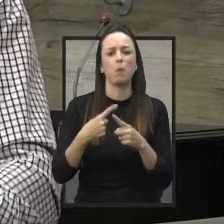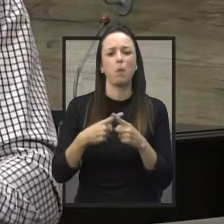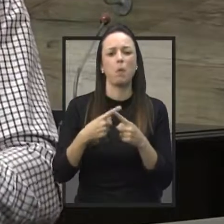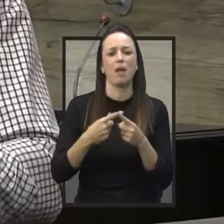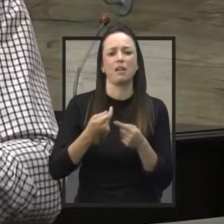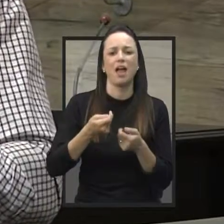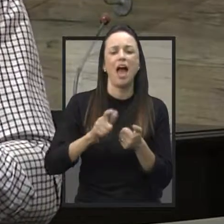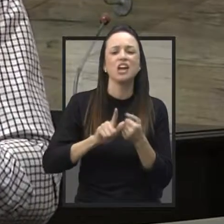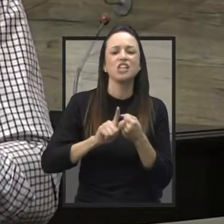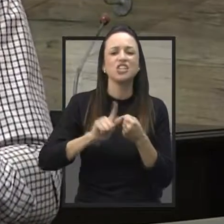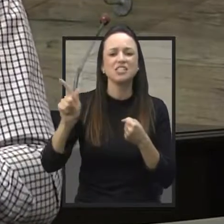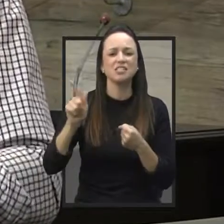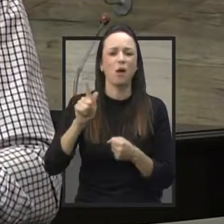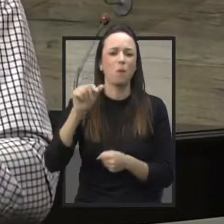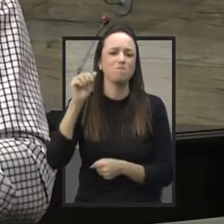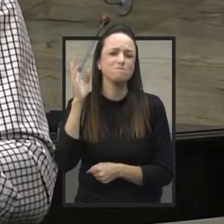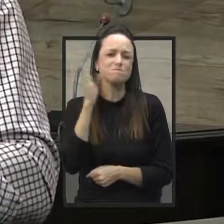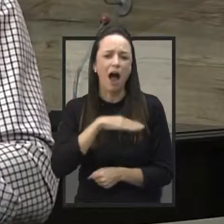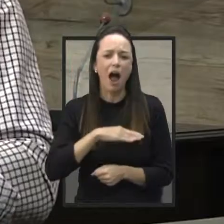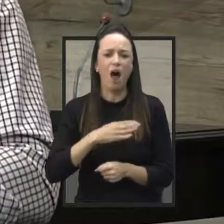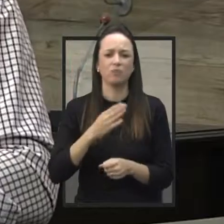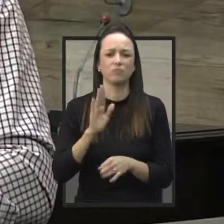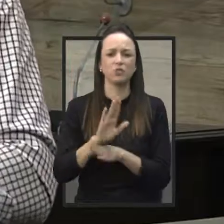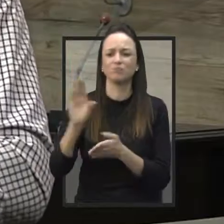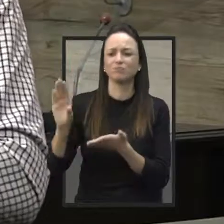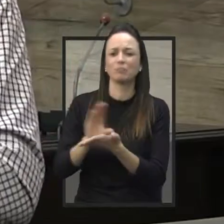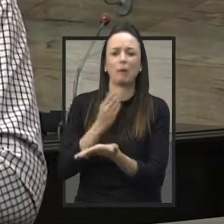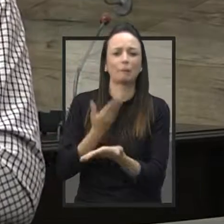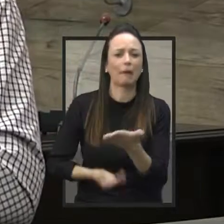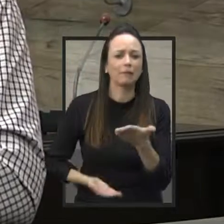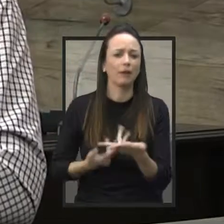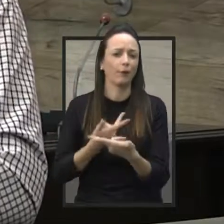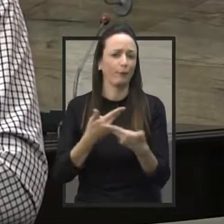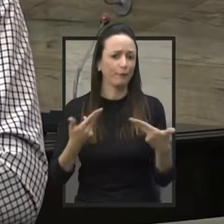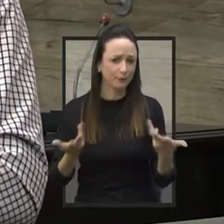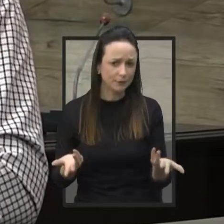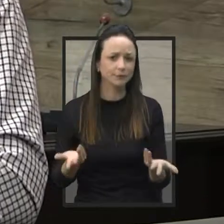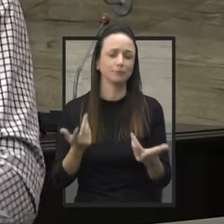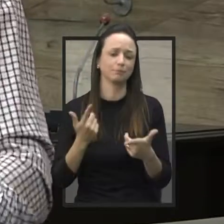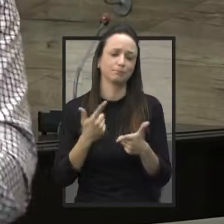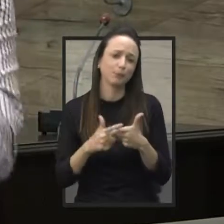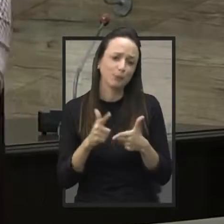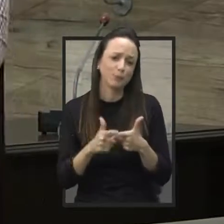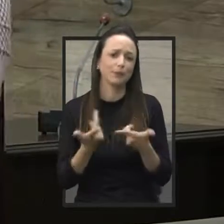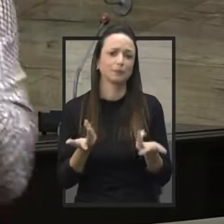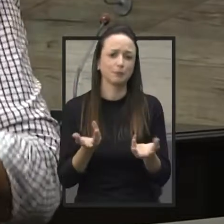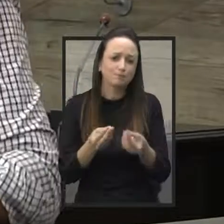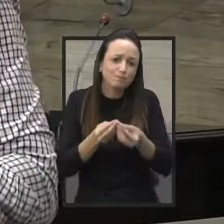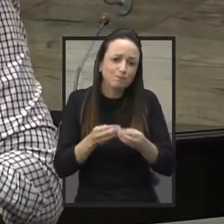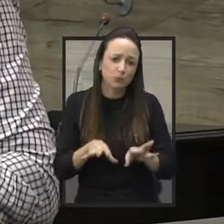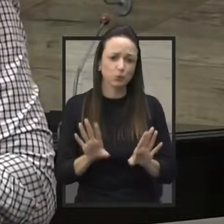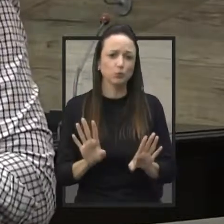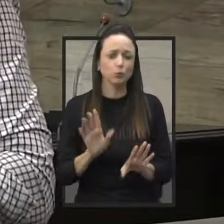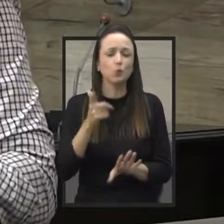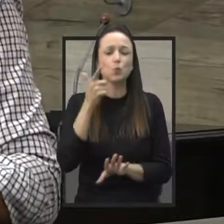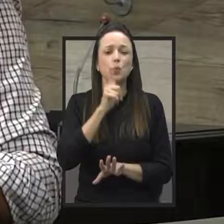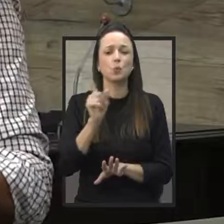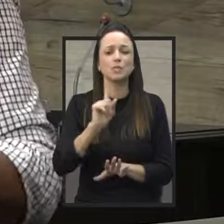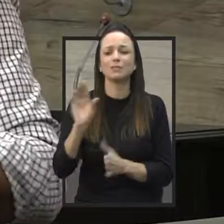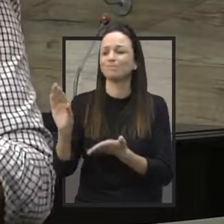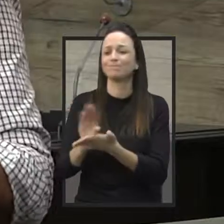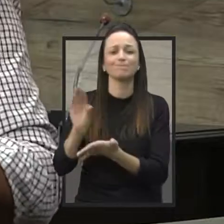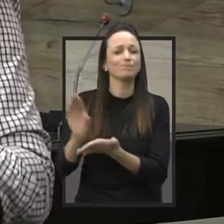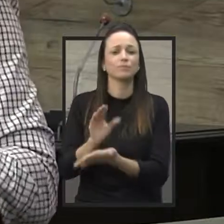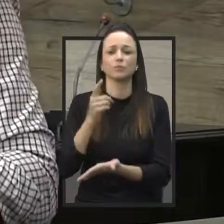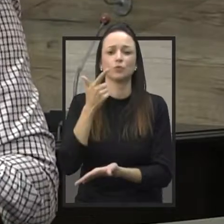prestar conta dos recursos recebidos e, em função disso, acabou não conseguindo mais receber, não consegue